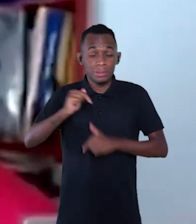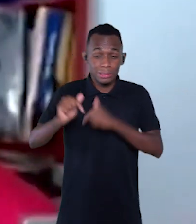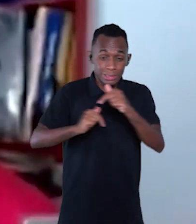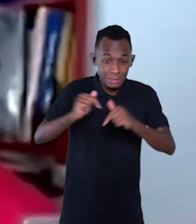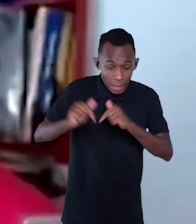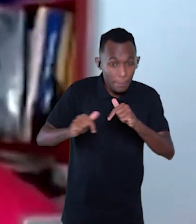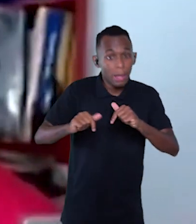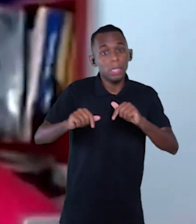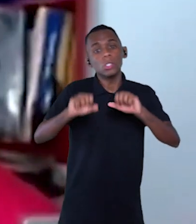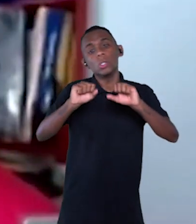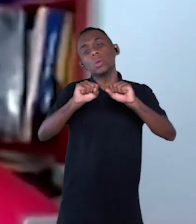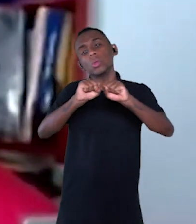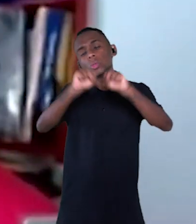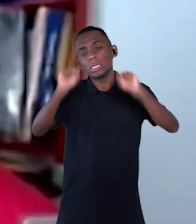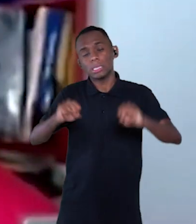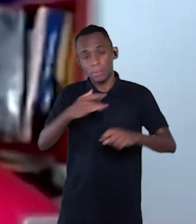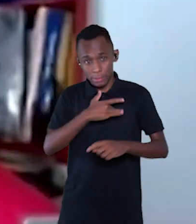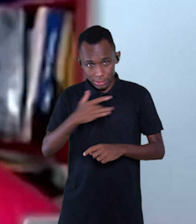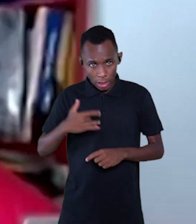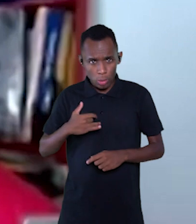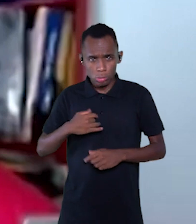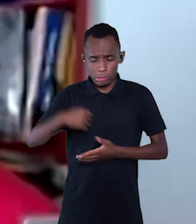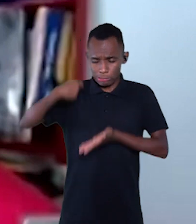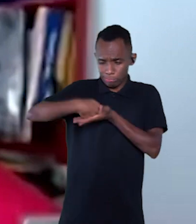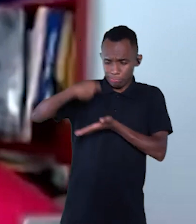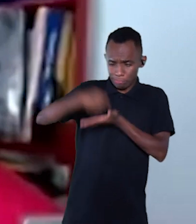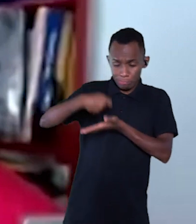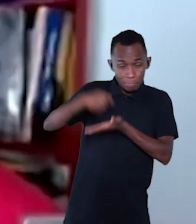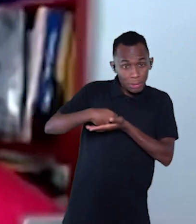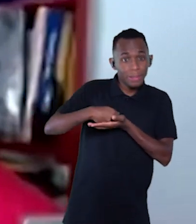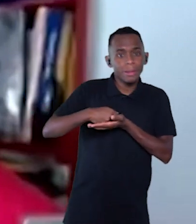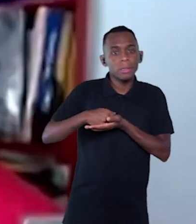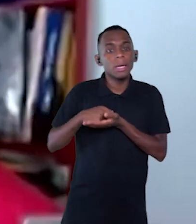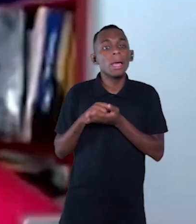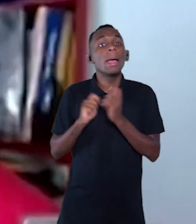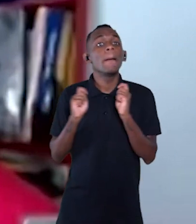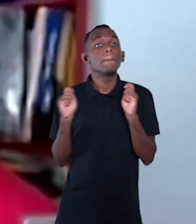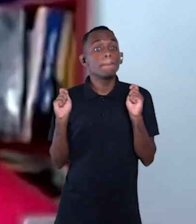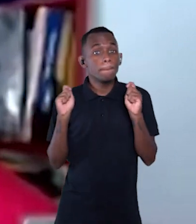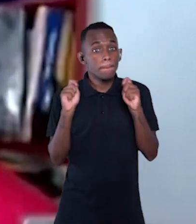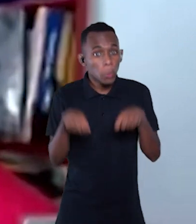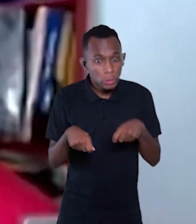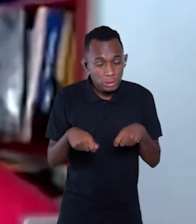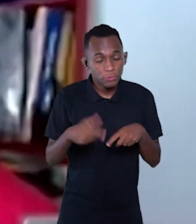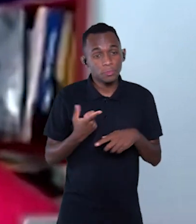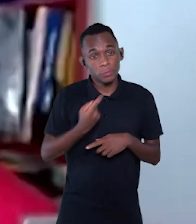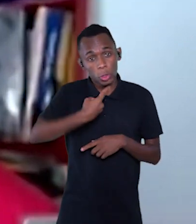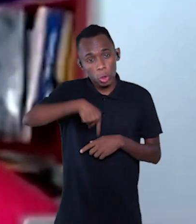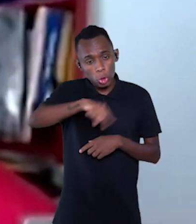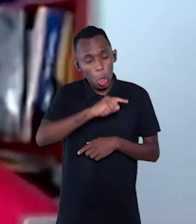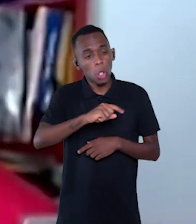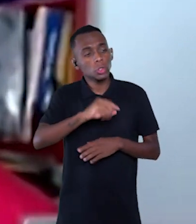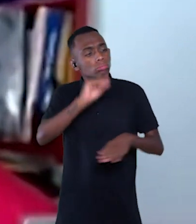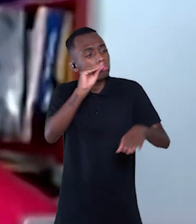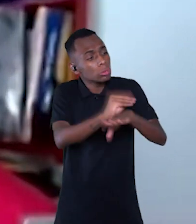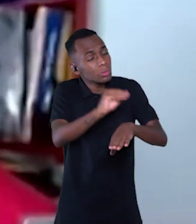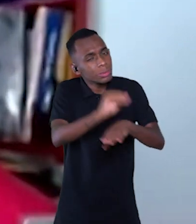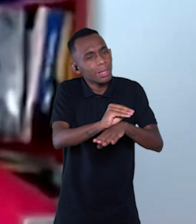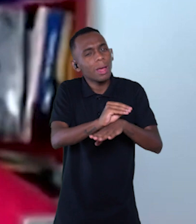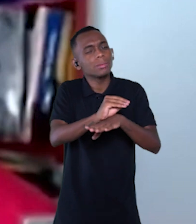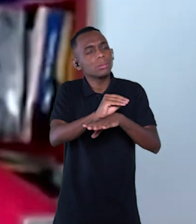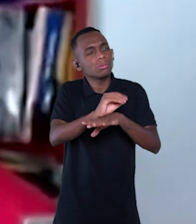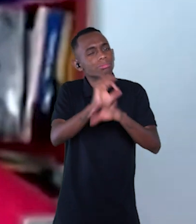que os sistemas de saúde impõem para a gente permitem que a gente tenha um cuidado